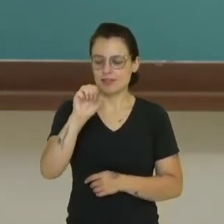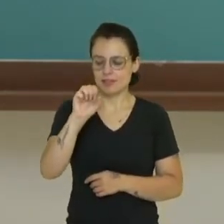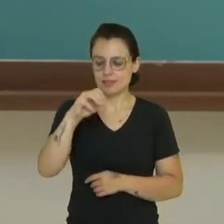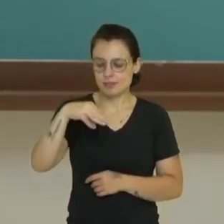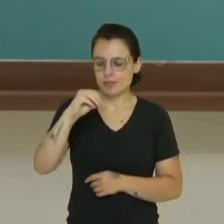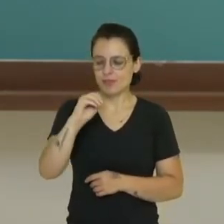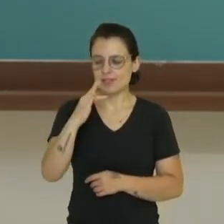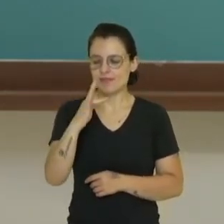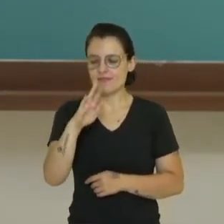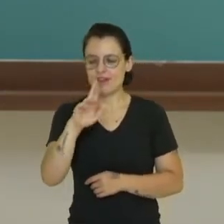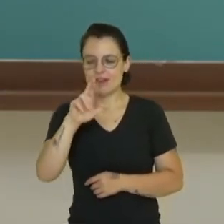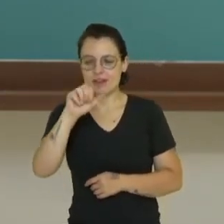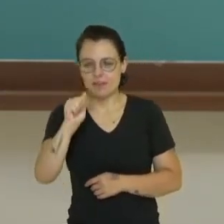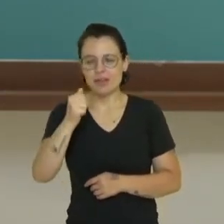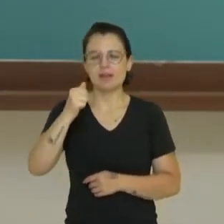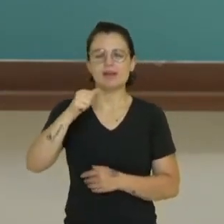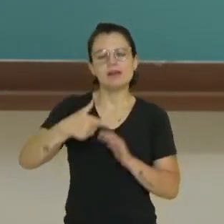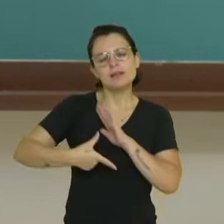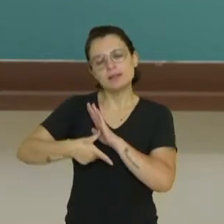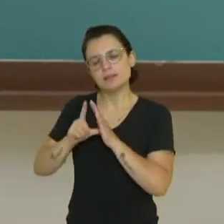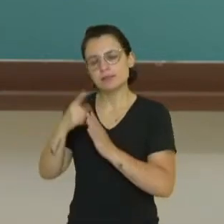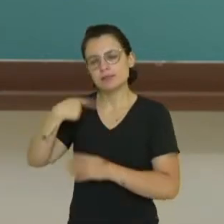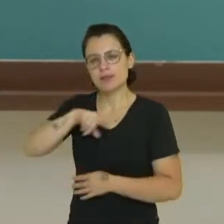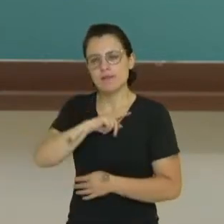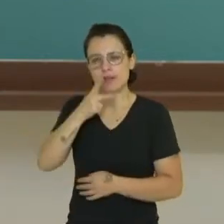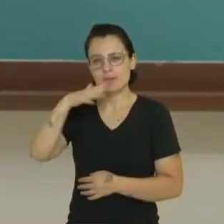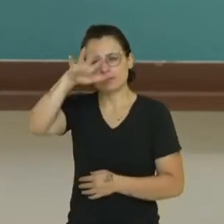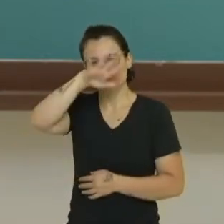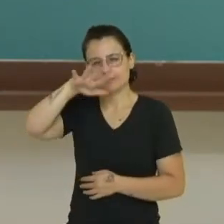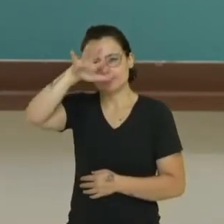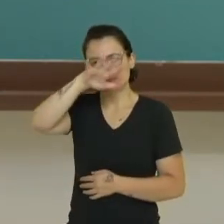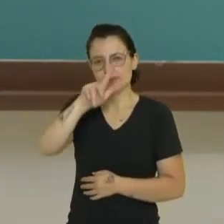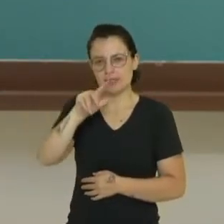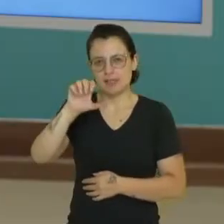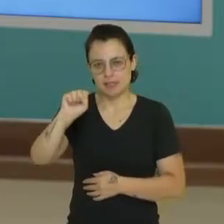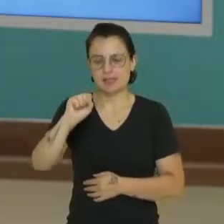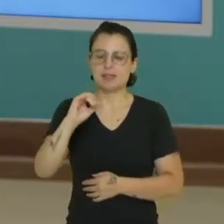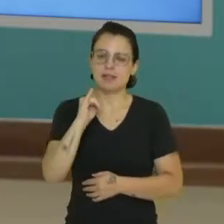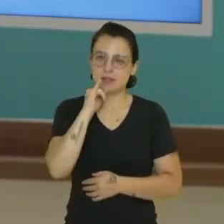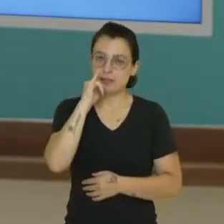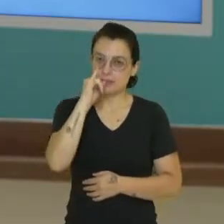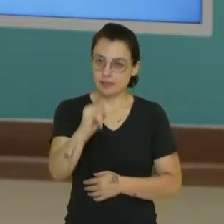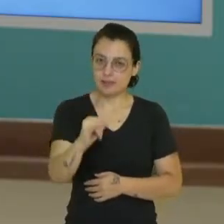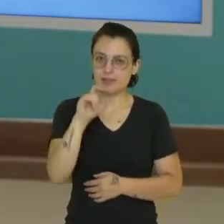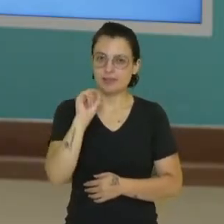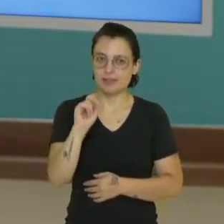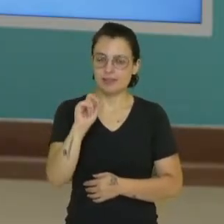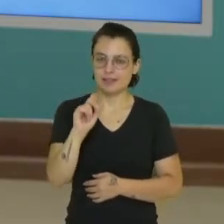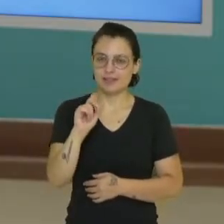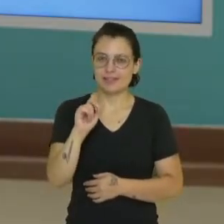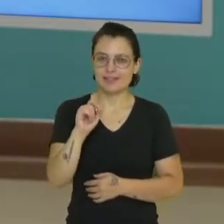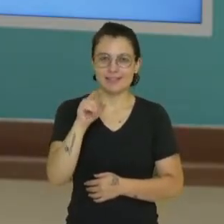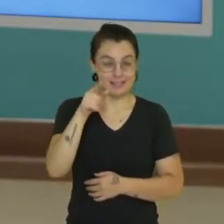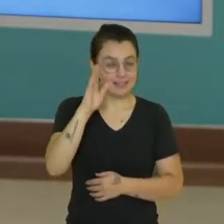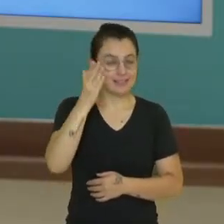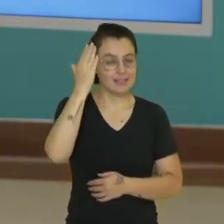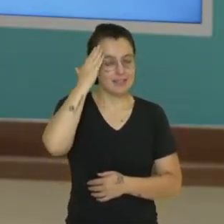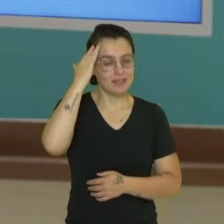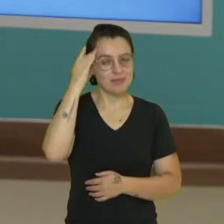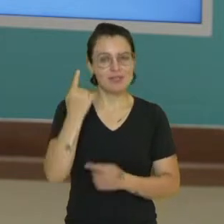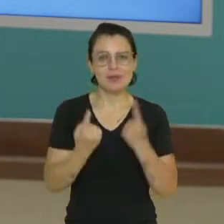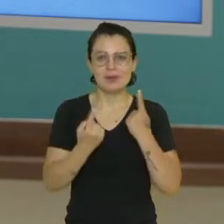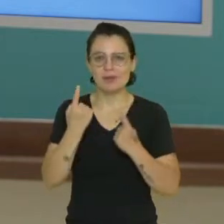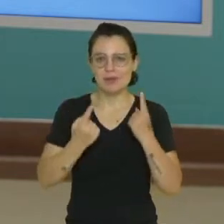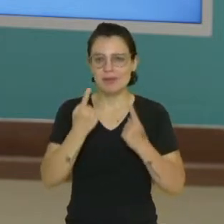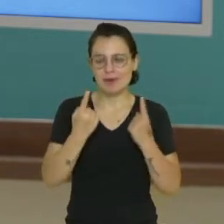essa camada de gases que envolve o nosso planeta, vamos para o recadinho? E acredito que você já sabe qual é o recado. Pegar